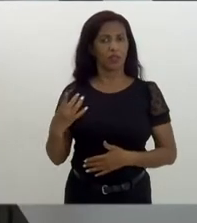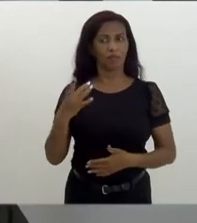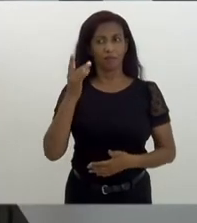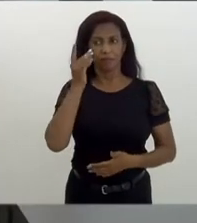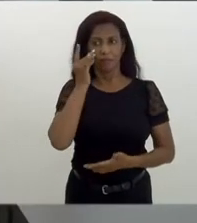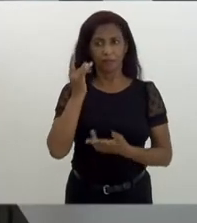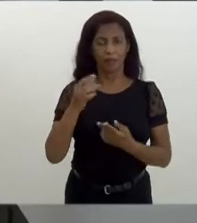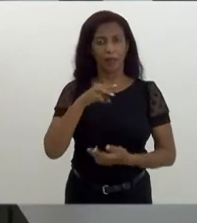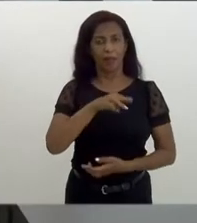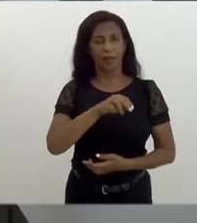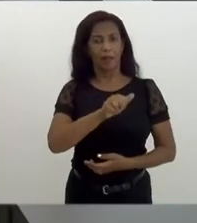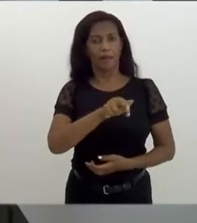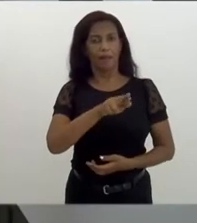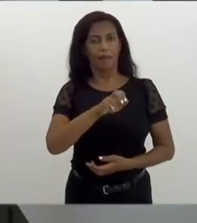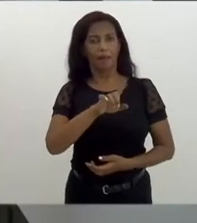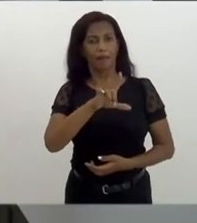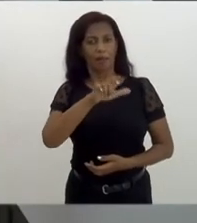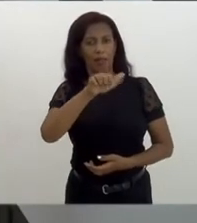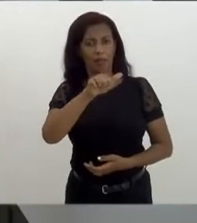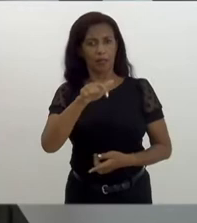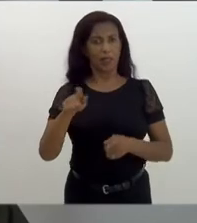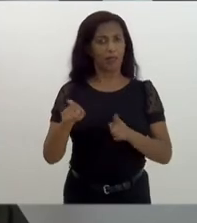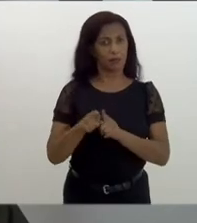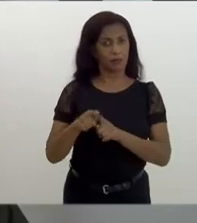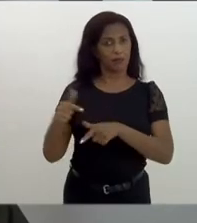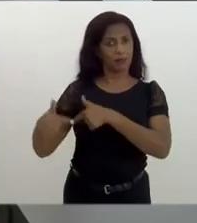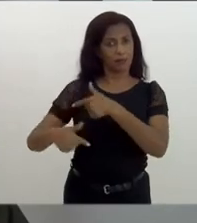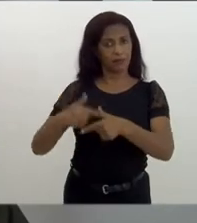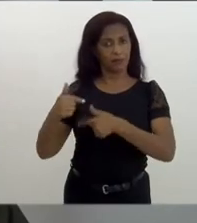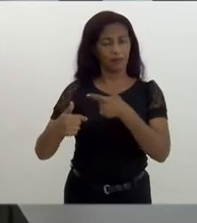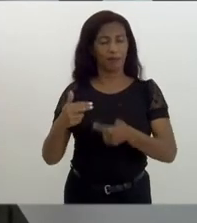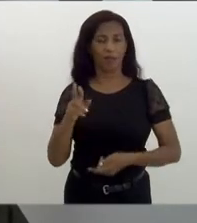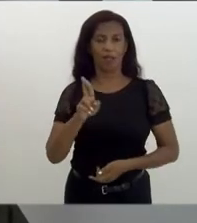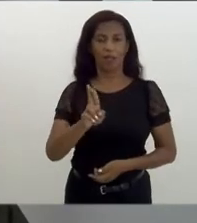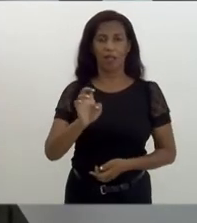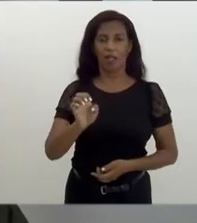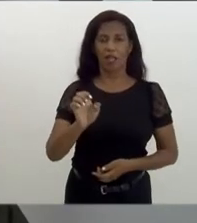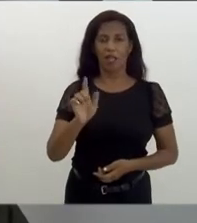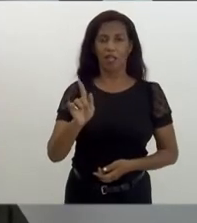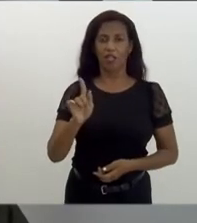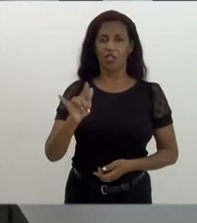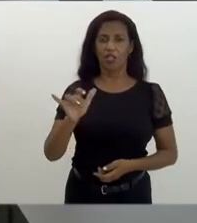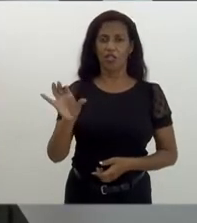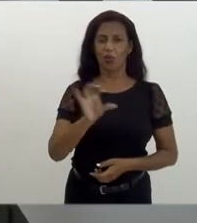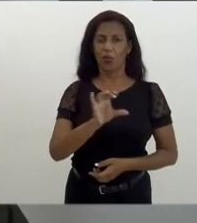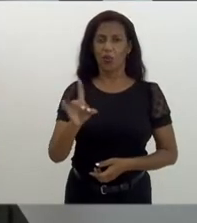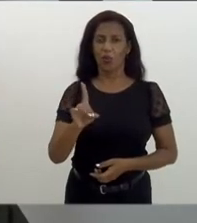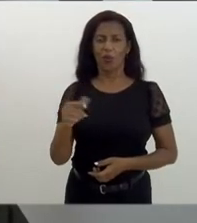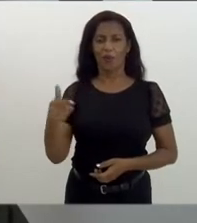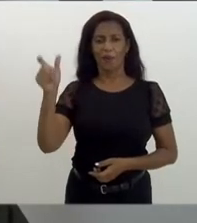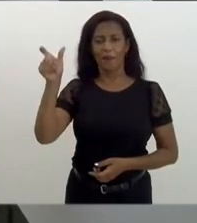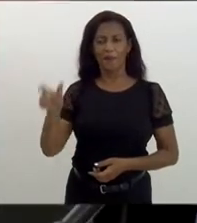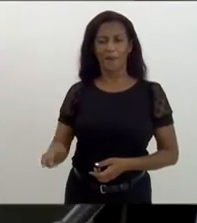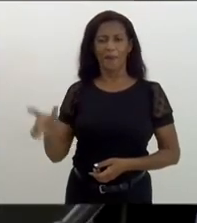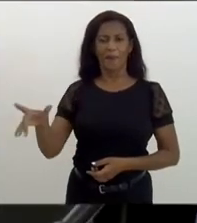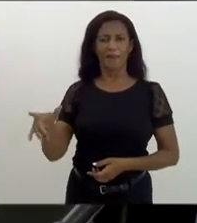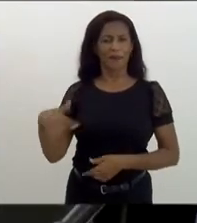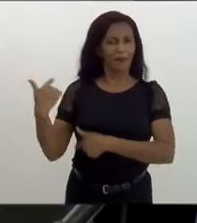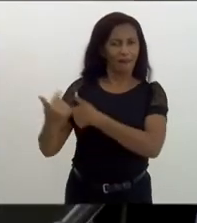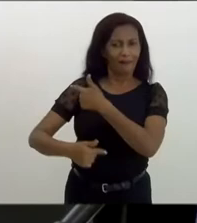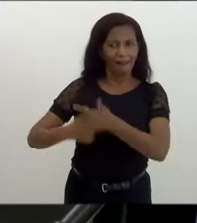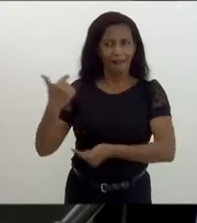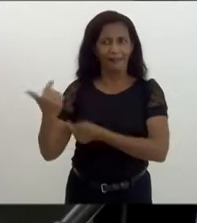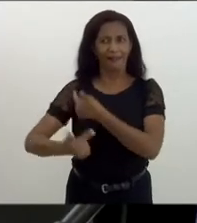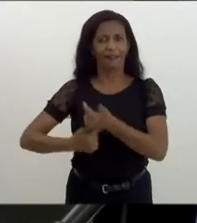presente a Marcela que a superintendente executiva e a Regina que a coordenadora e que é a pessoa que bota a mão na